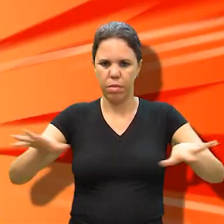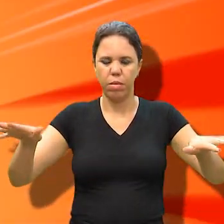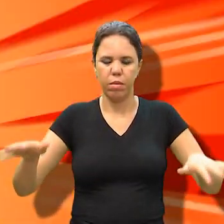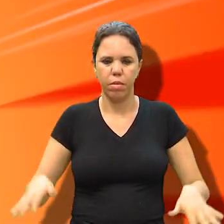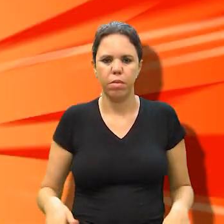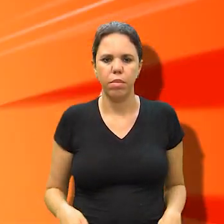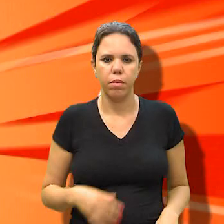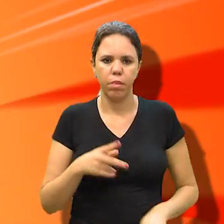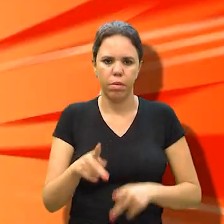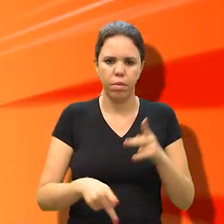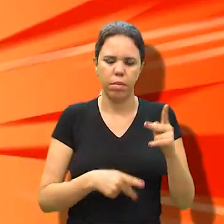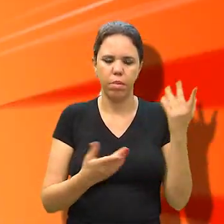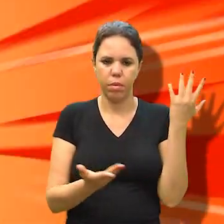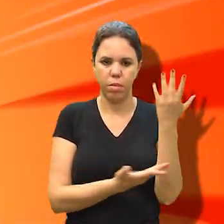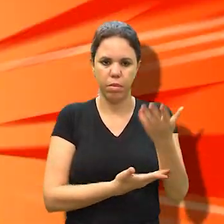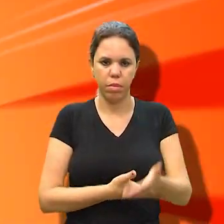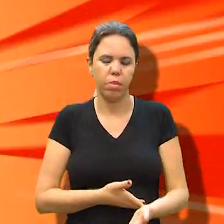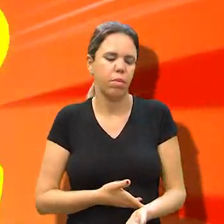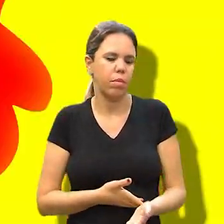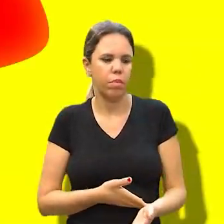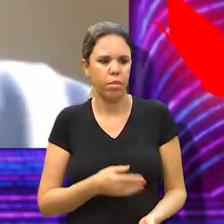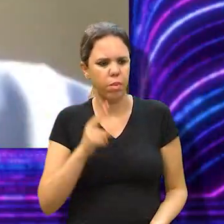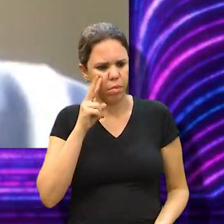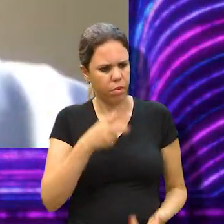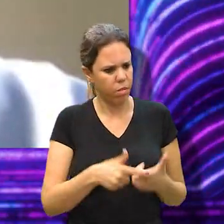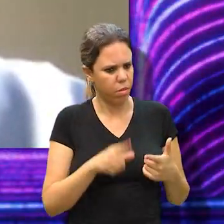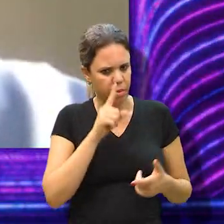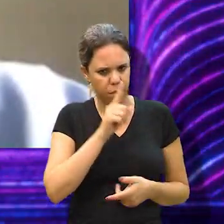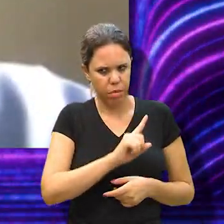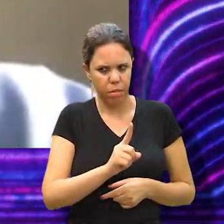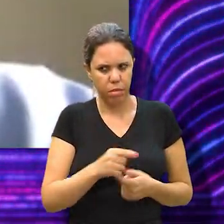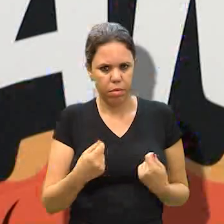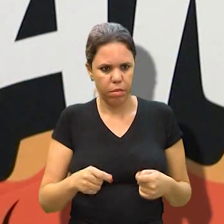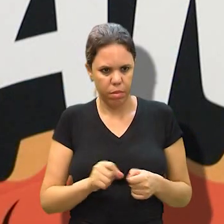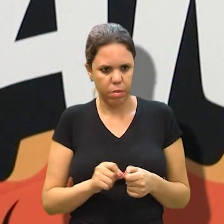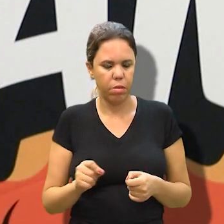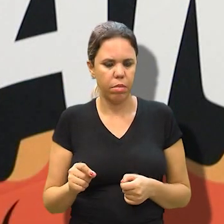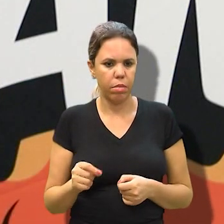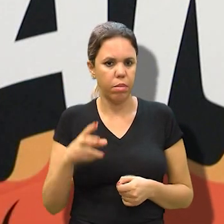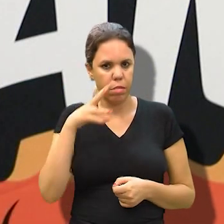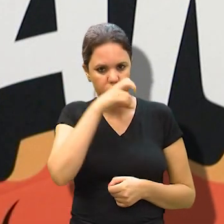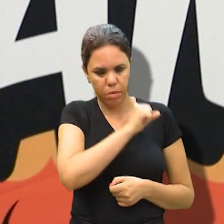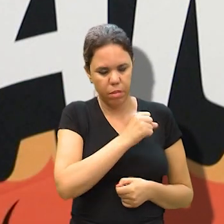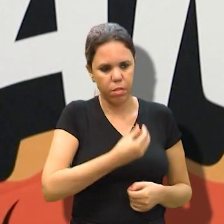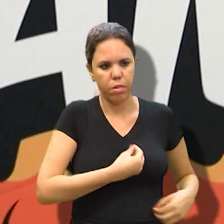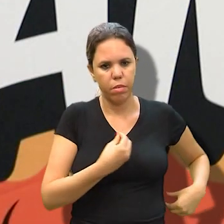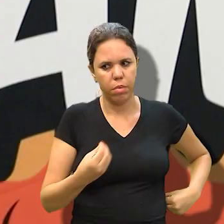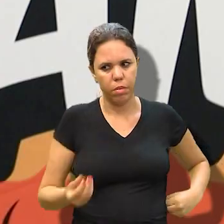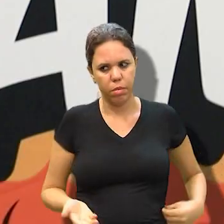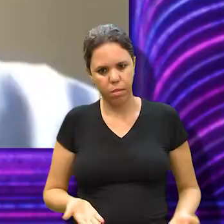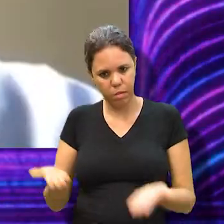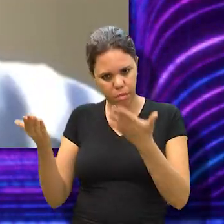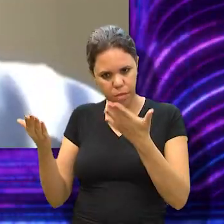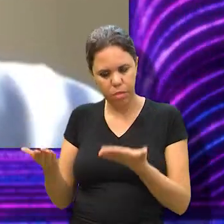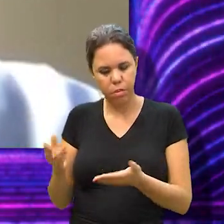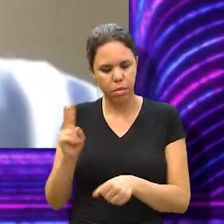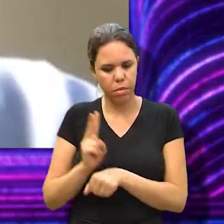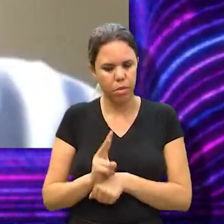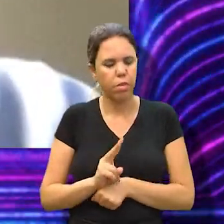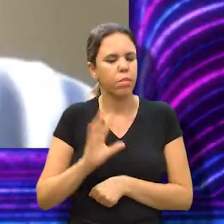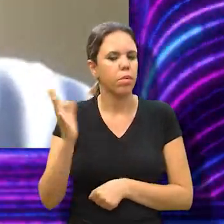dizimada por garimpeiros. Ela vendo aquela situação, ela falou, não, eu preciso resgatar essa índia, quero levar ela